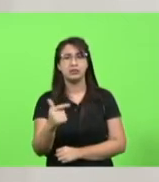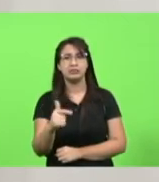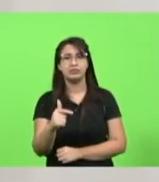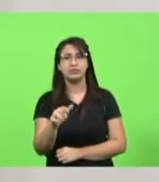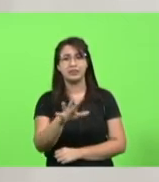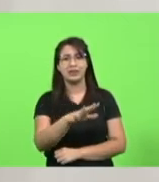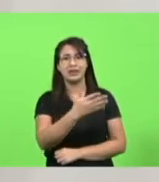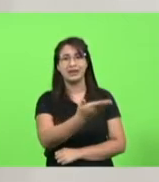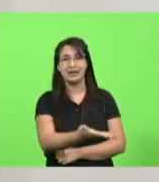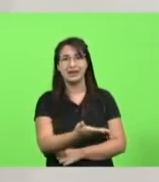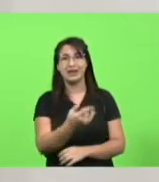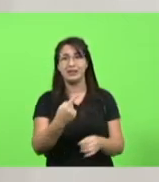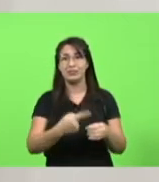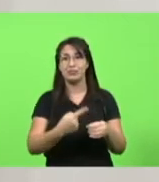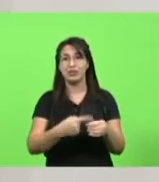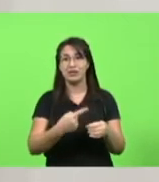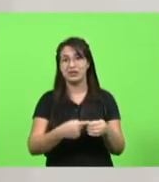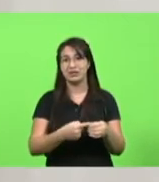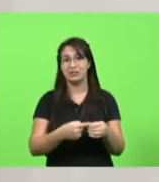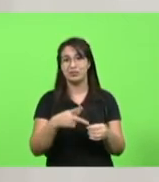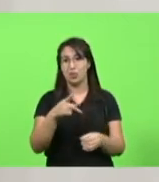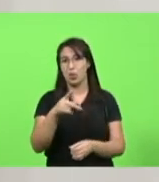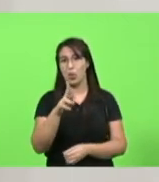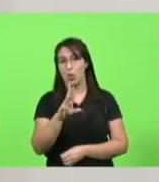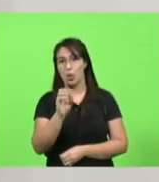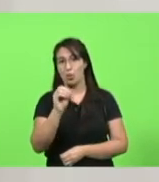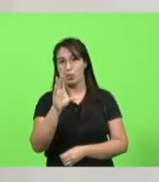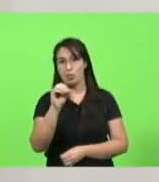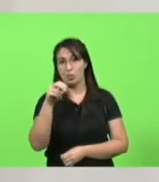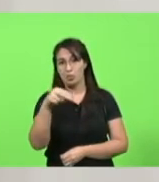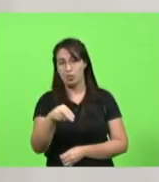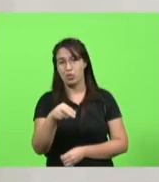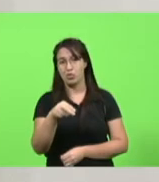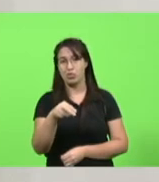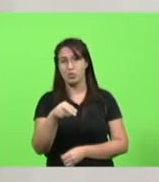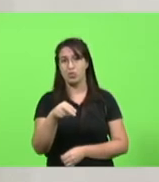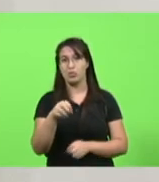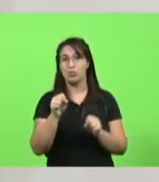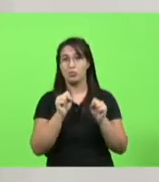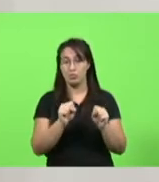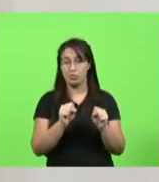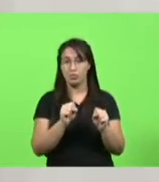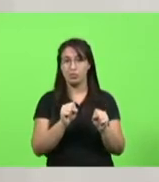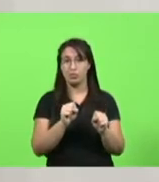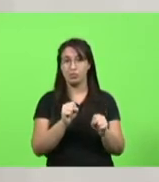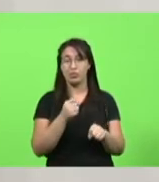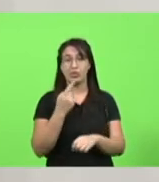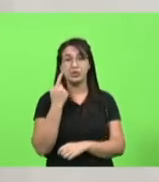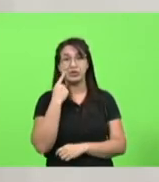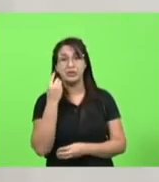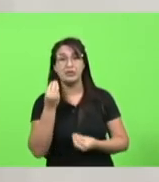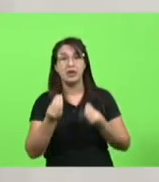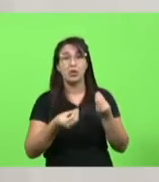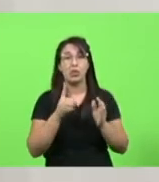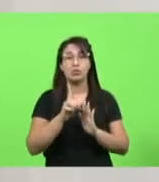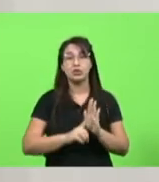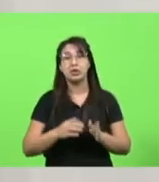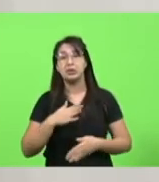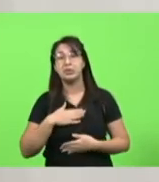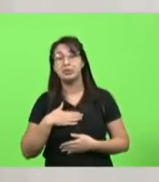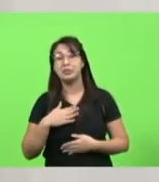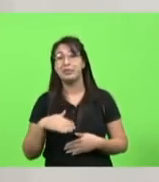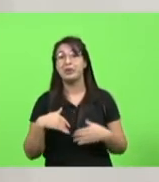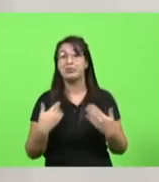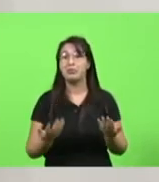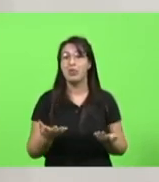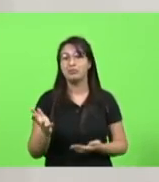seus municípios a possibilidade de acesso à defesa de seus direitos de forma mais eficiente,